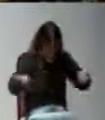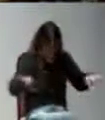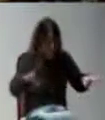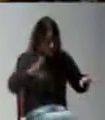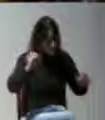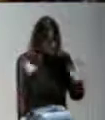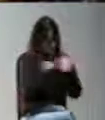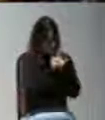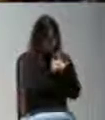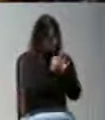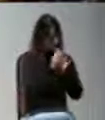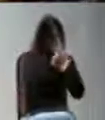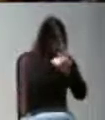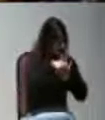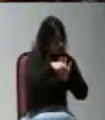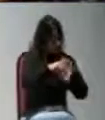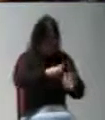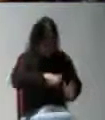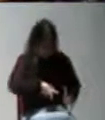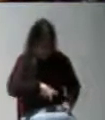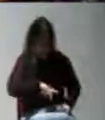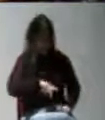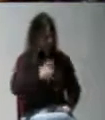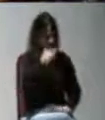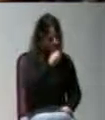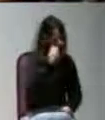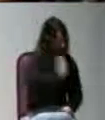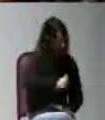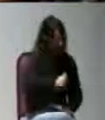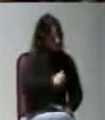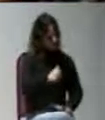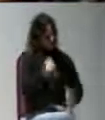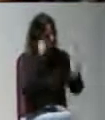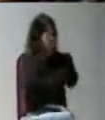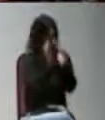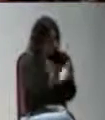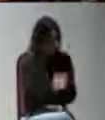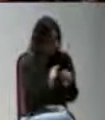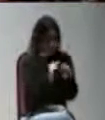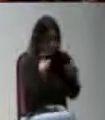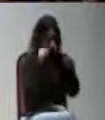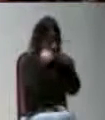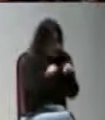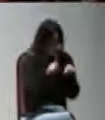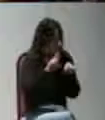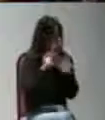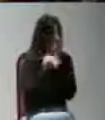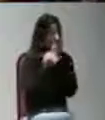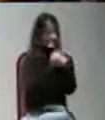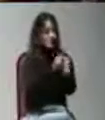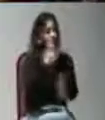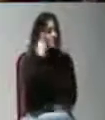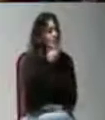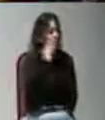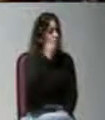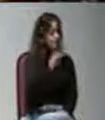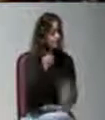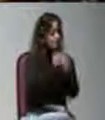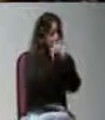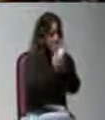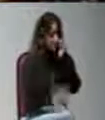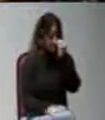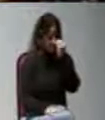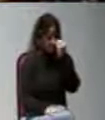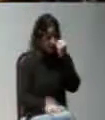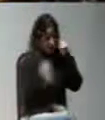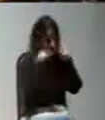gênero, sexo, classe, mas isto não constitui um a priori político. Esta questão é ainda